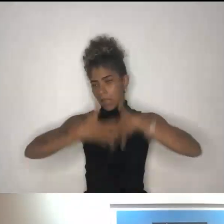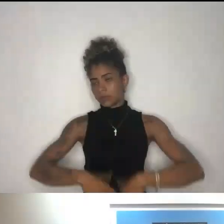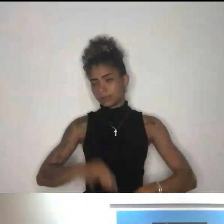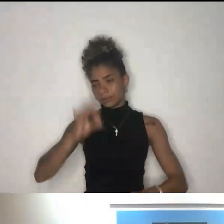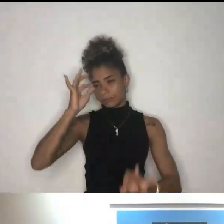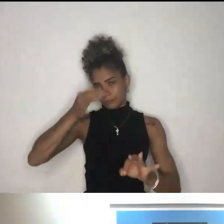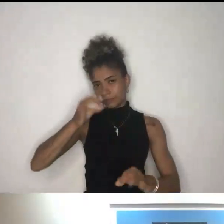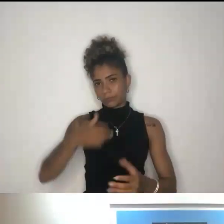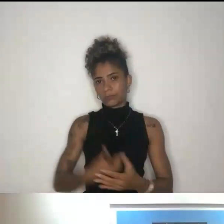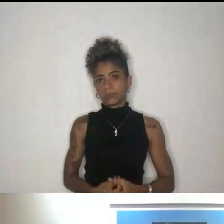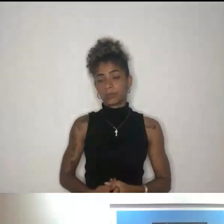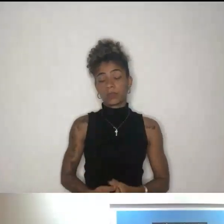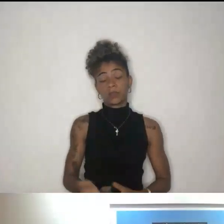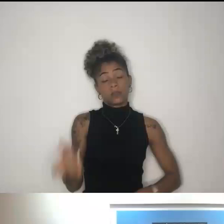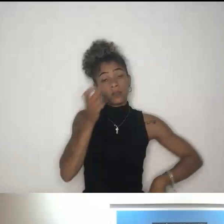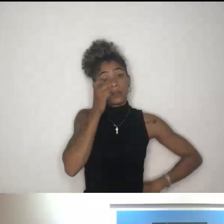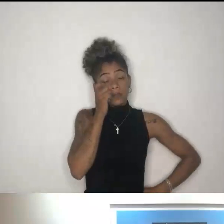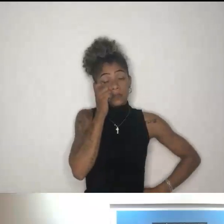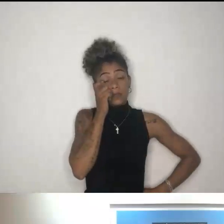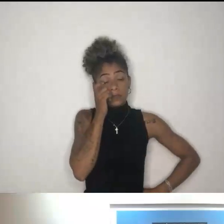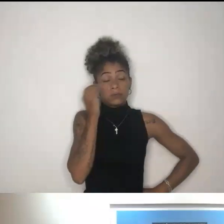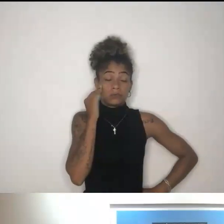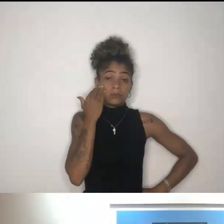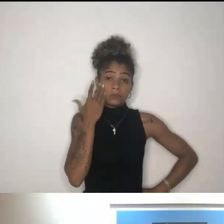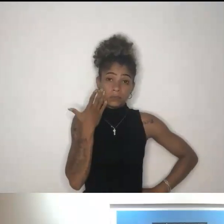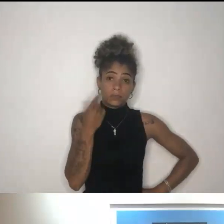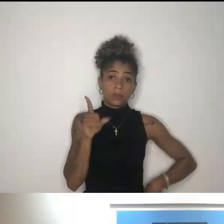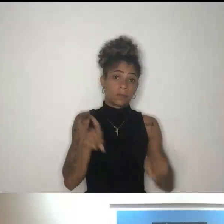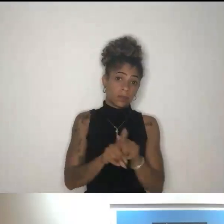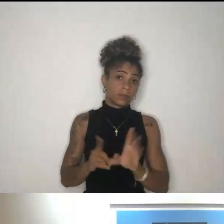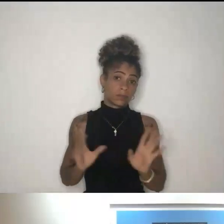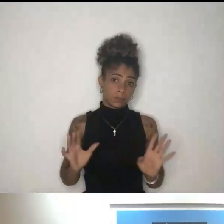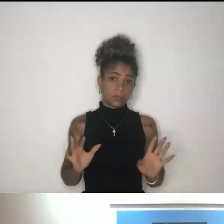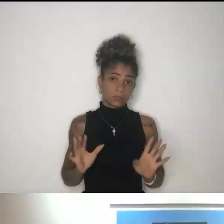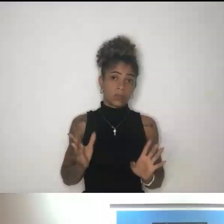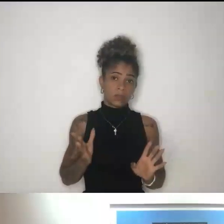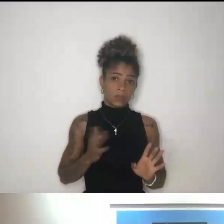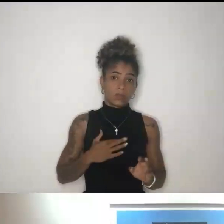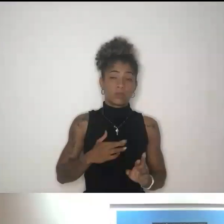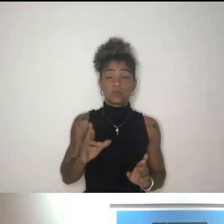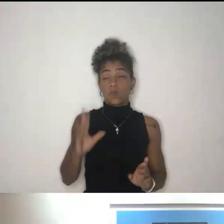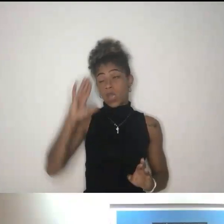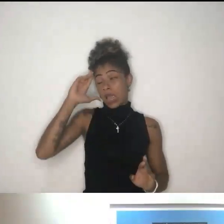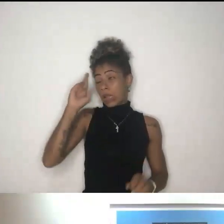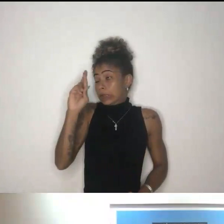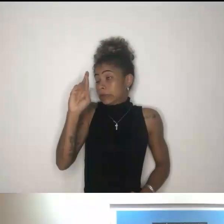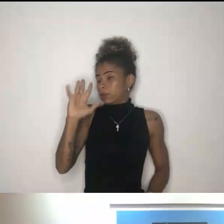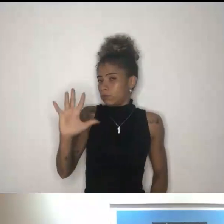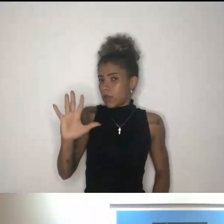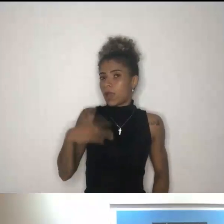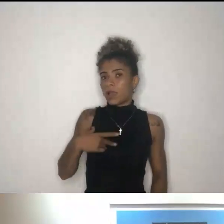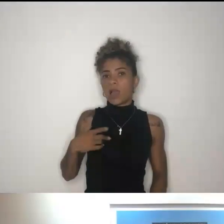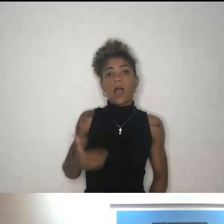complexo também fico interessado em aventar isso não sou muito otimista não mas alguém vai ter que bancar